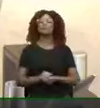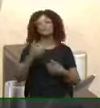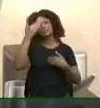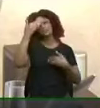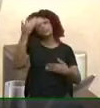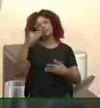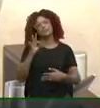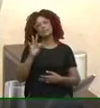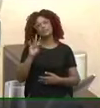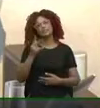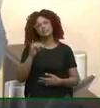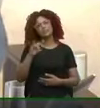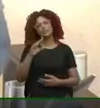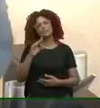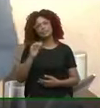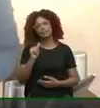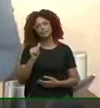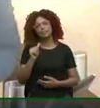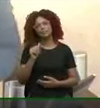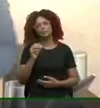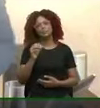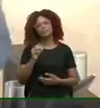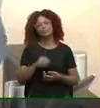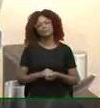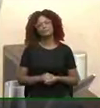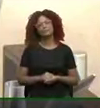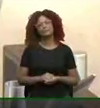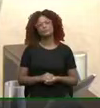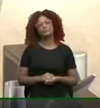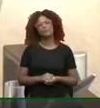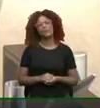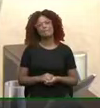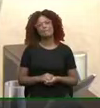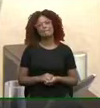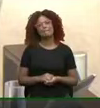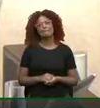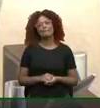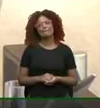do movimento Vidas Anãs Importam. Eu queria pedir ali o tempo de liderança do PSDB.